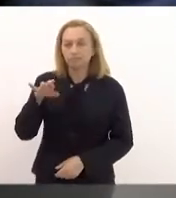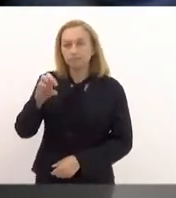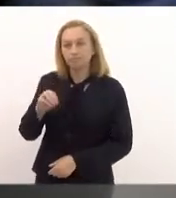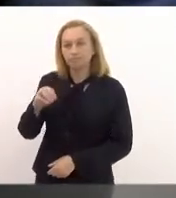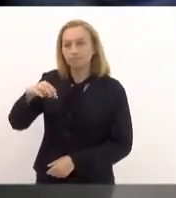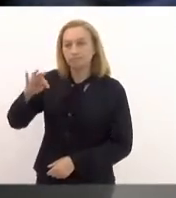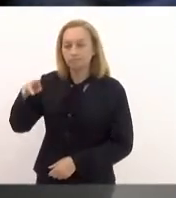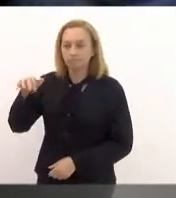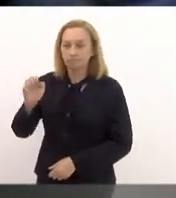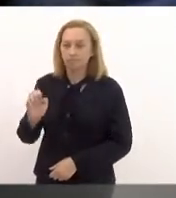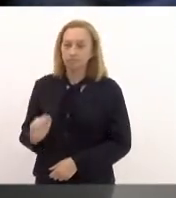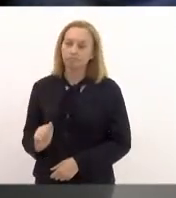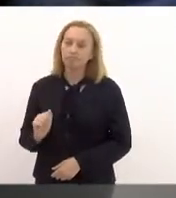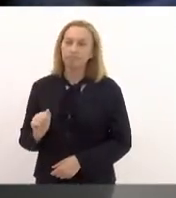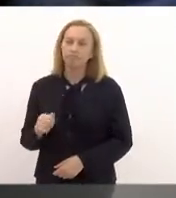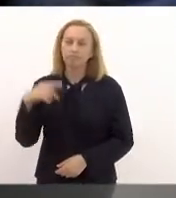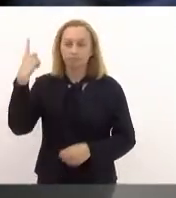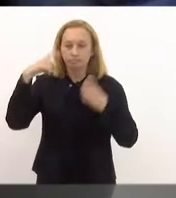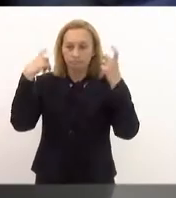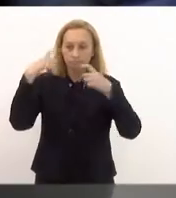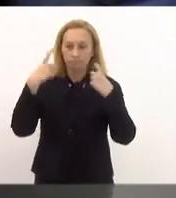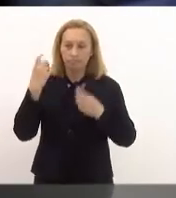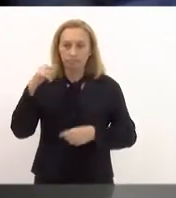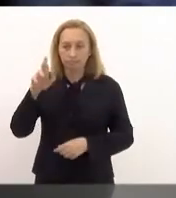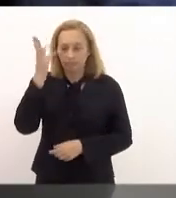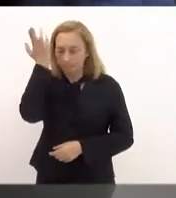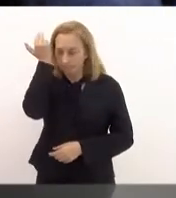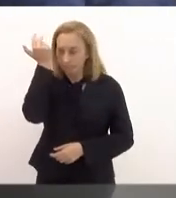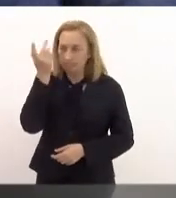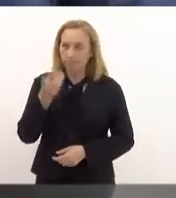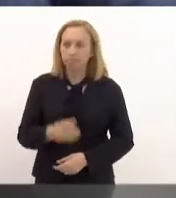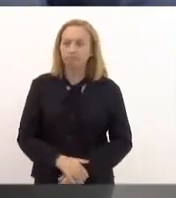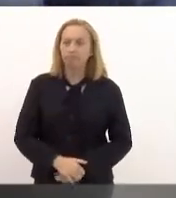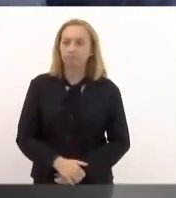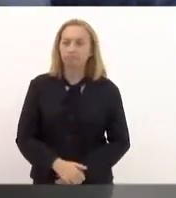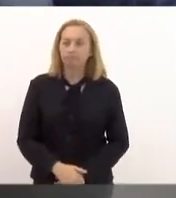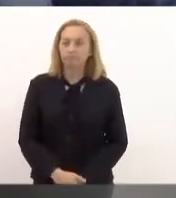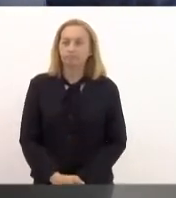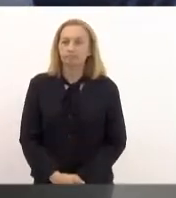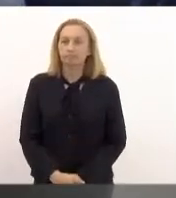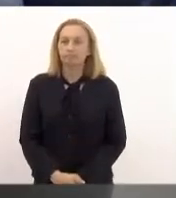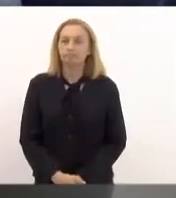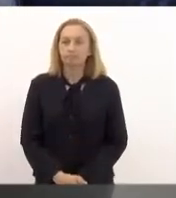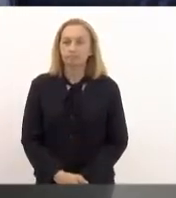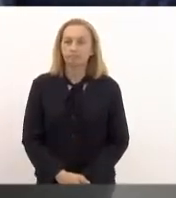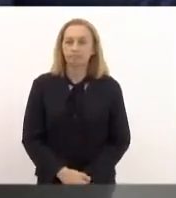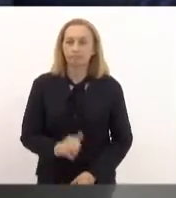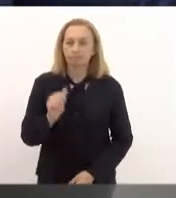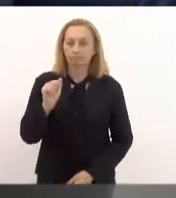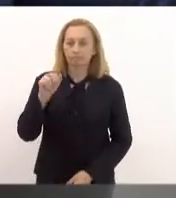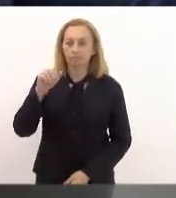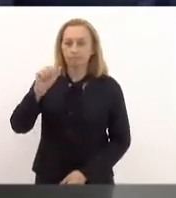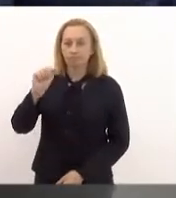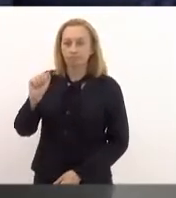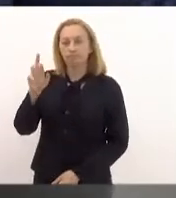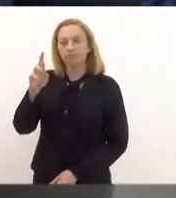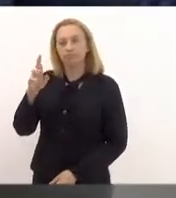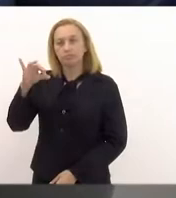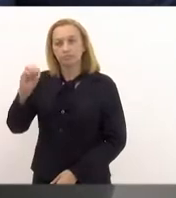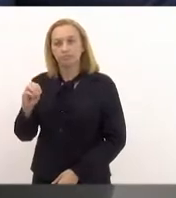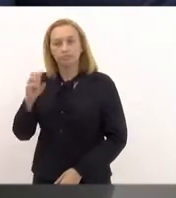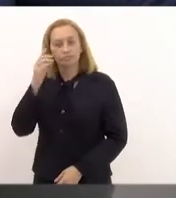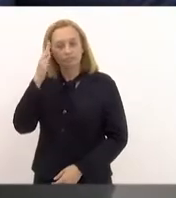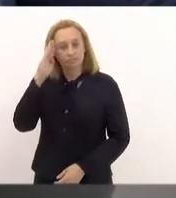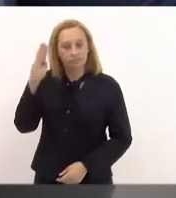na preocupação do deputado Hélio Marcoelho. O arco metropolitano, assim como as principais rodovias